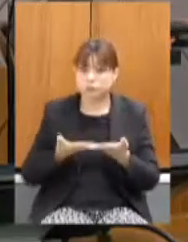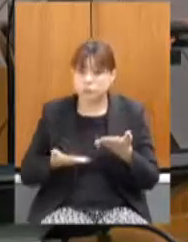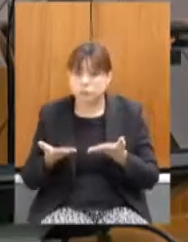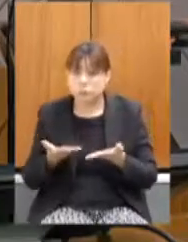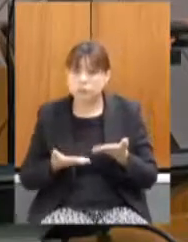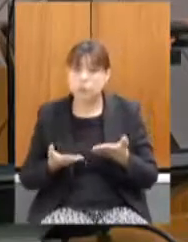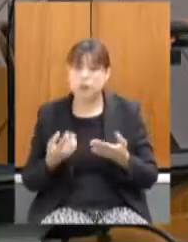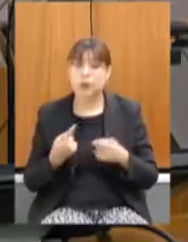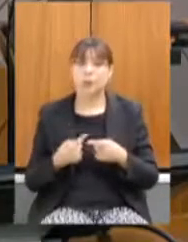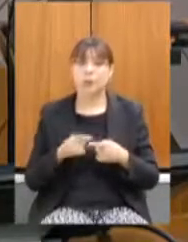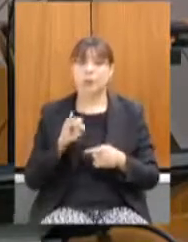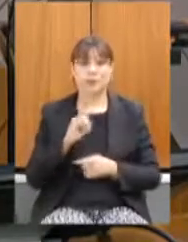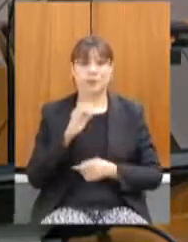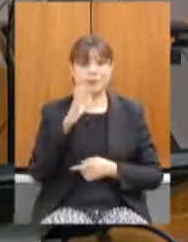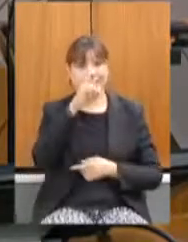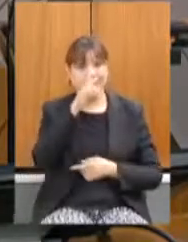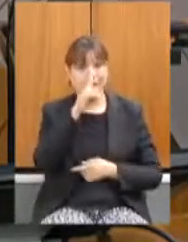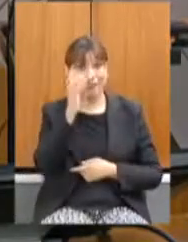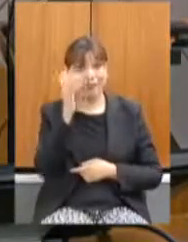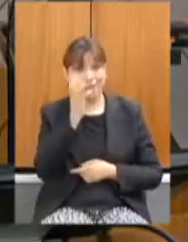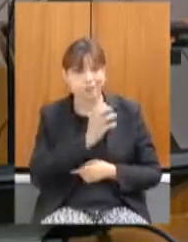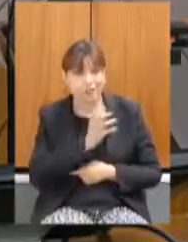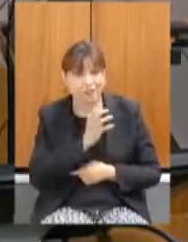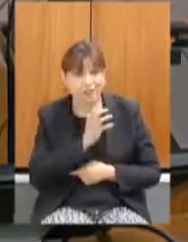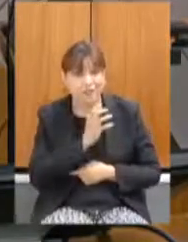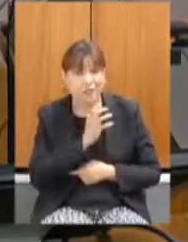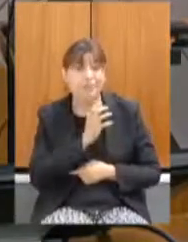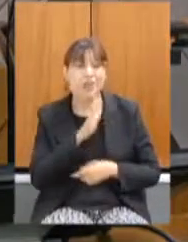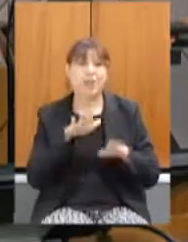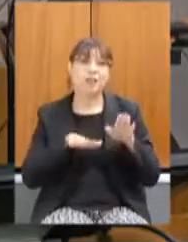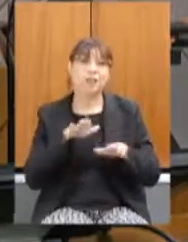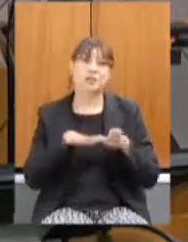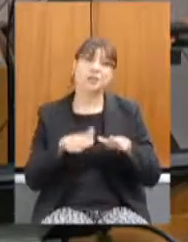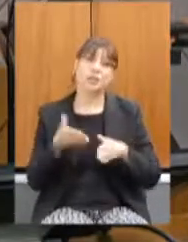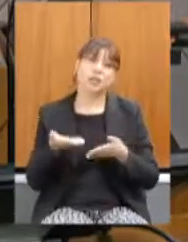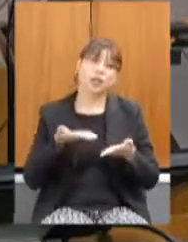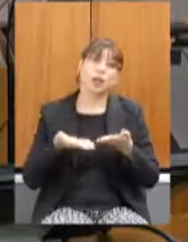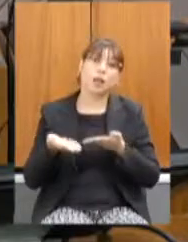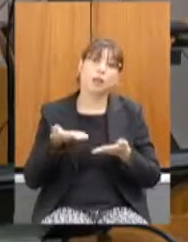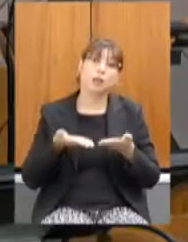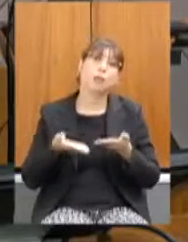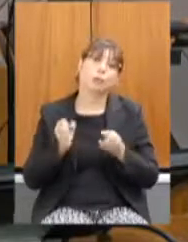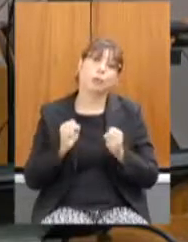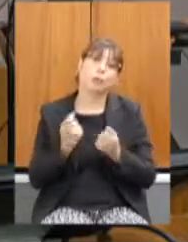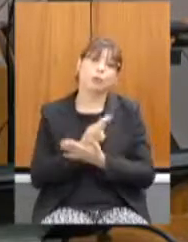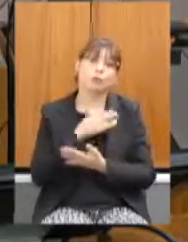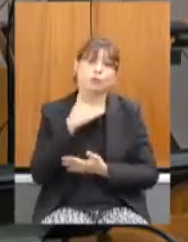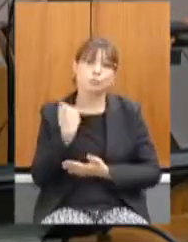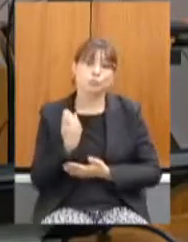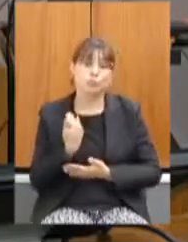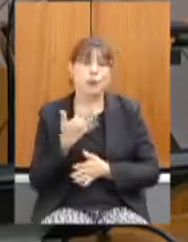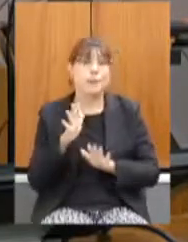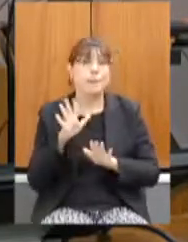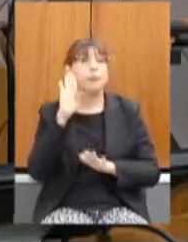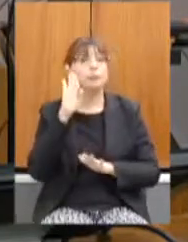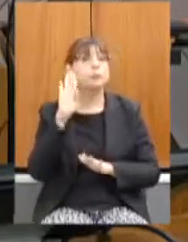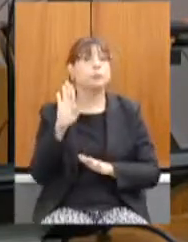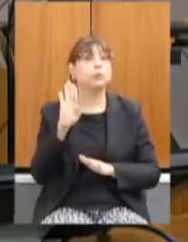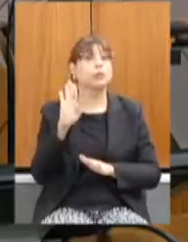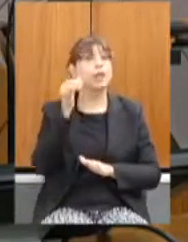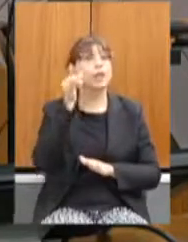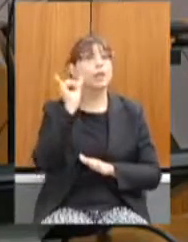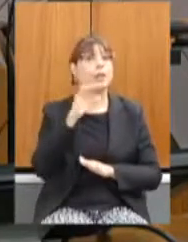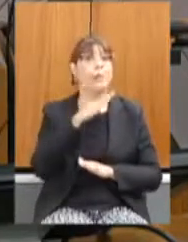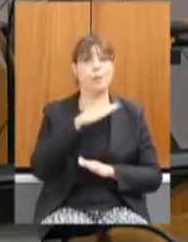infelizmente a doença for muito grave a pessoa te no tratamento algumas acabam por falecer mas o nosso objetivo principal era